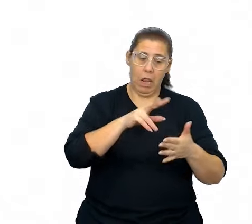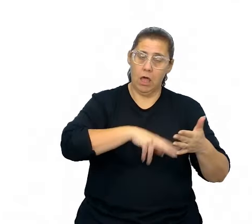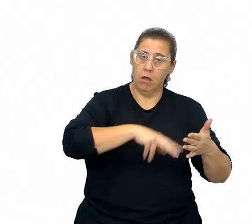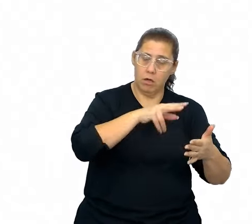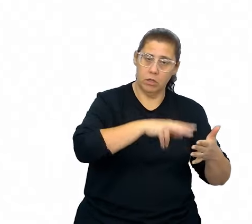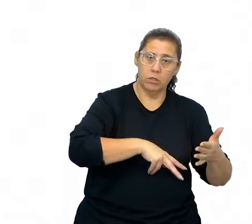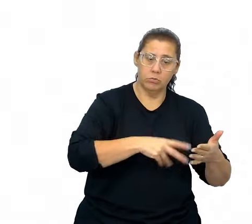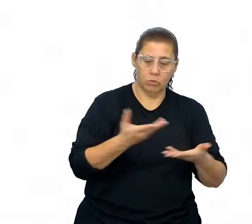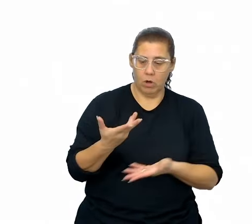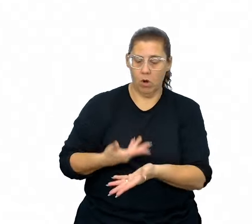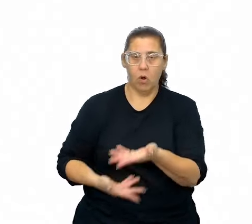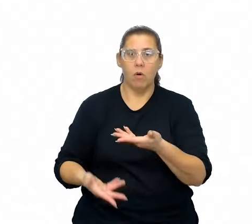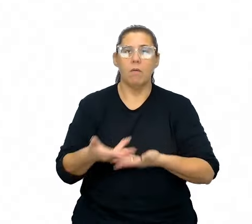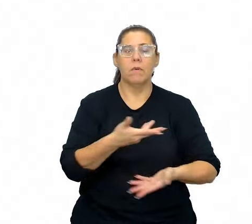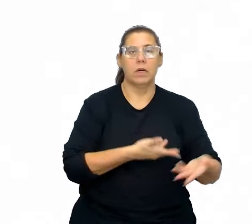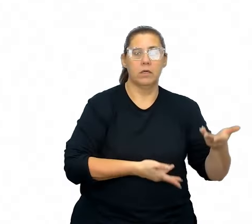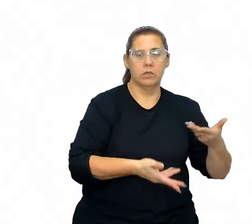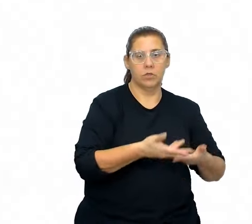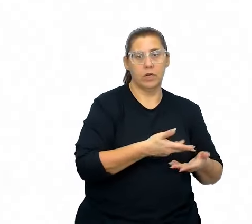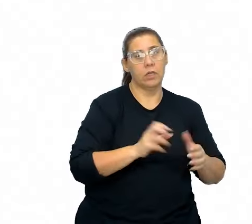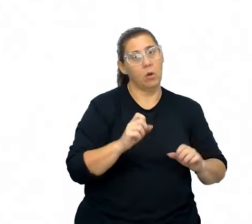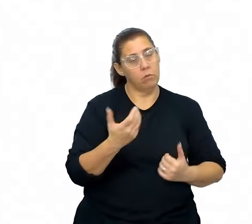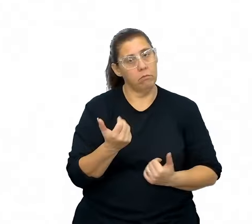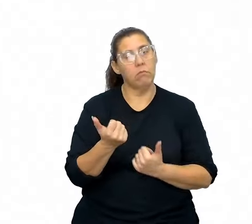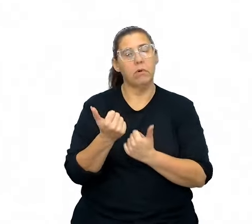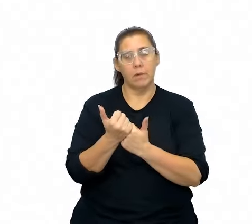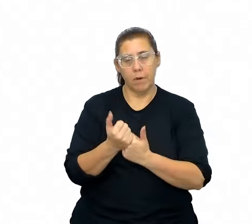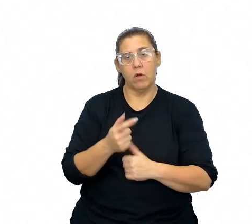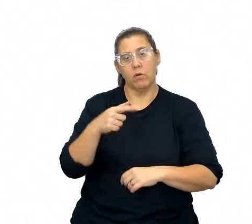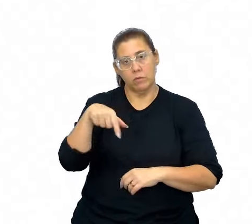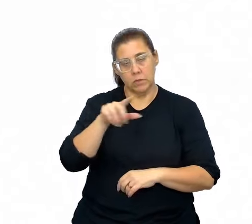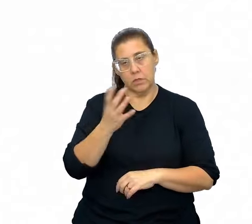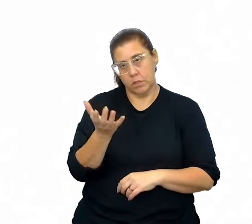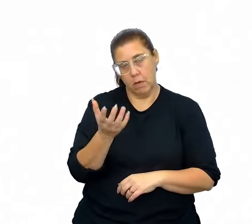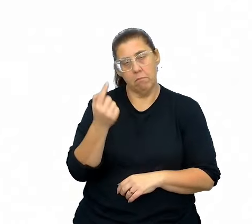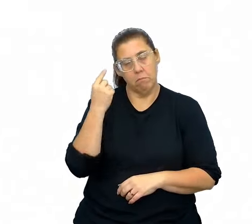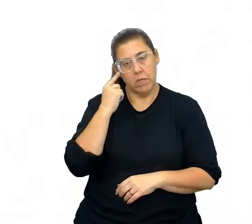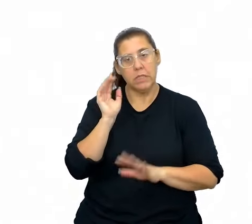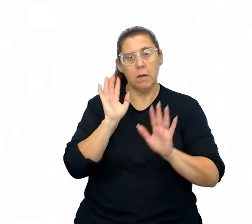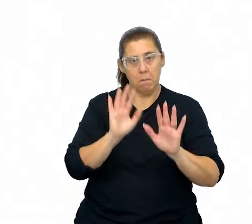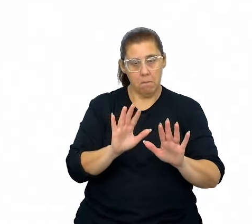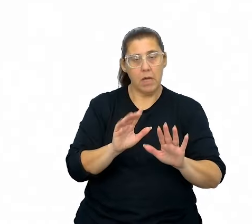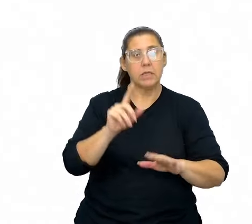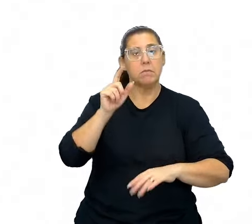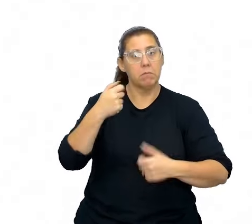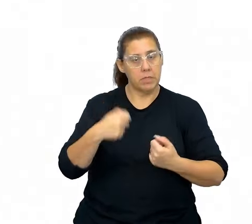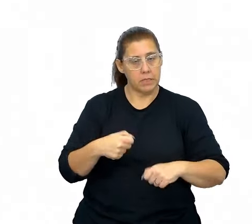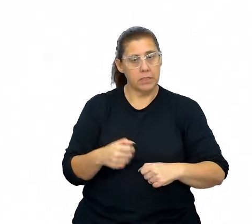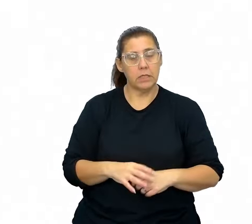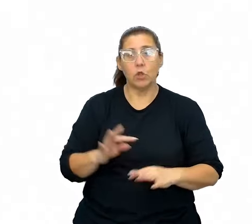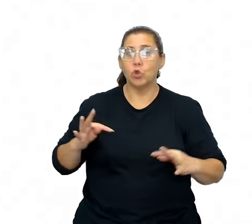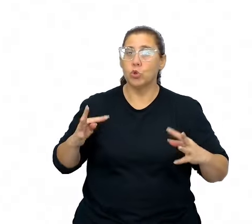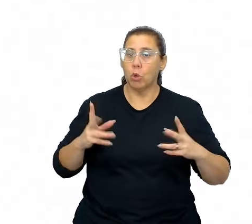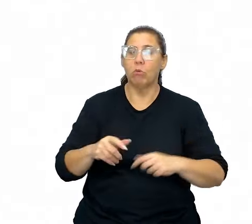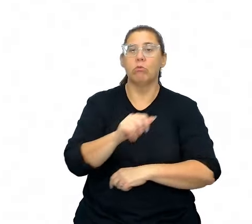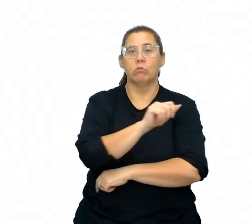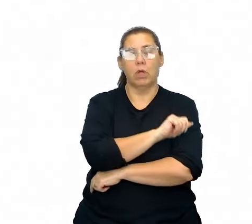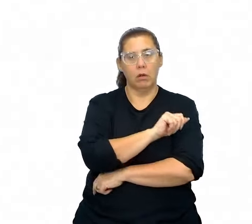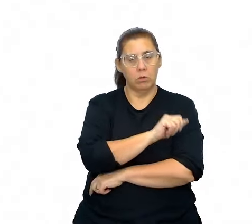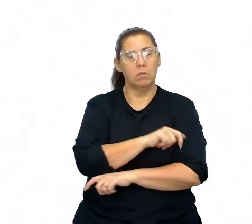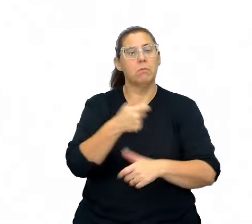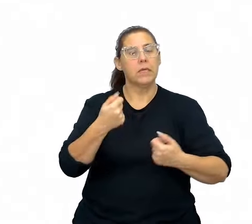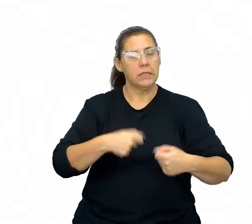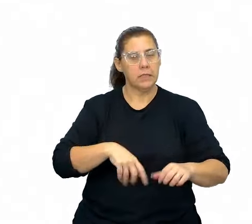leitura compartilhada ou colaborativa, como queiram chamar, mas é uma condição. Todos os